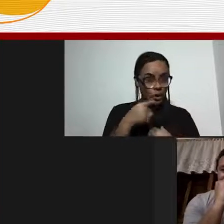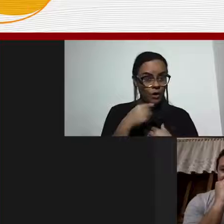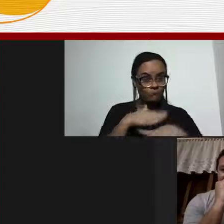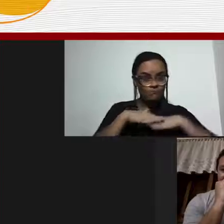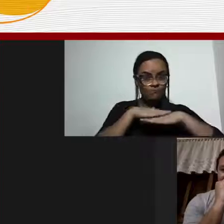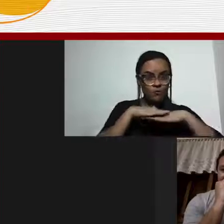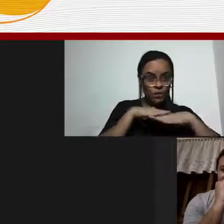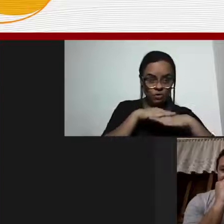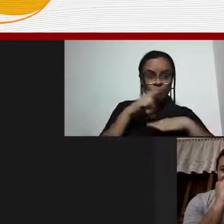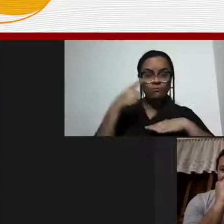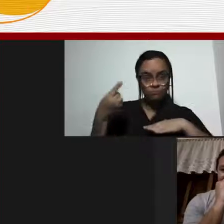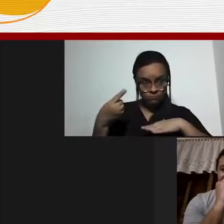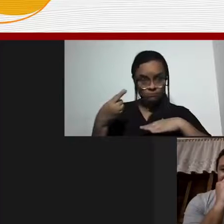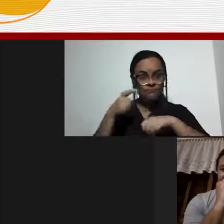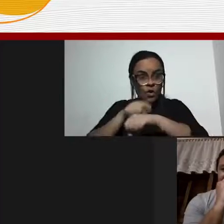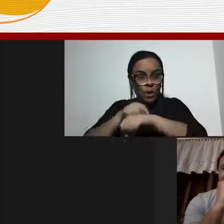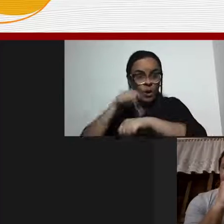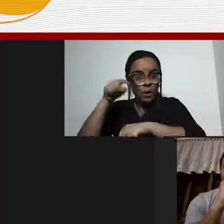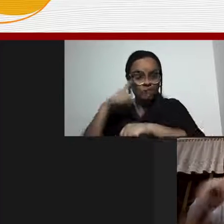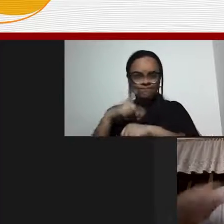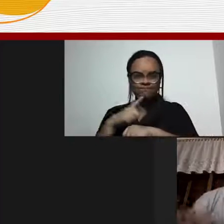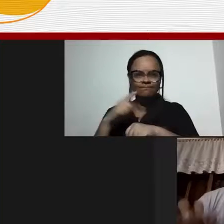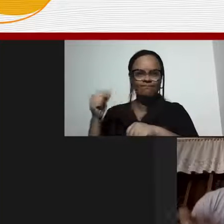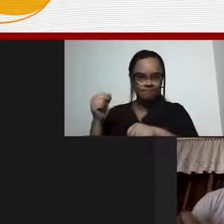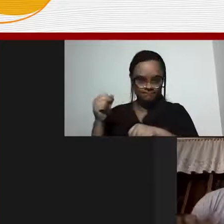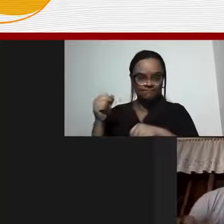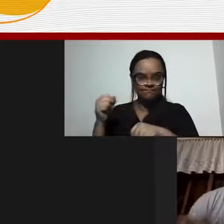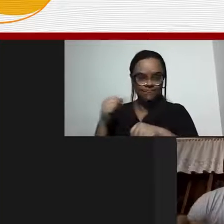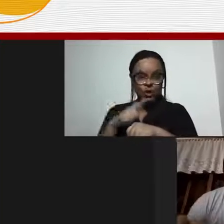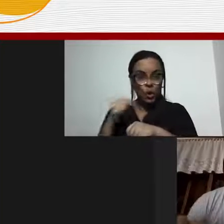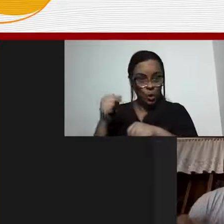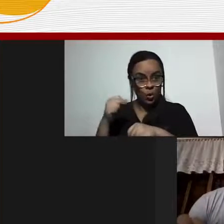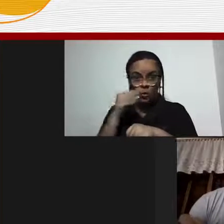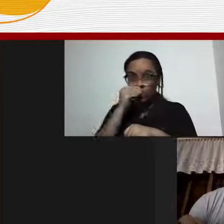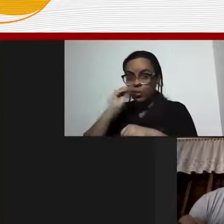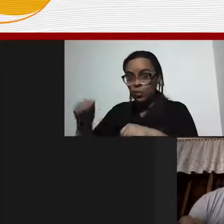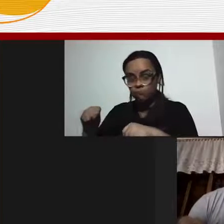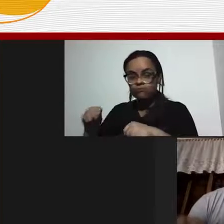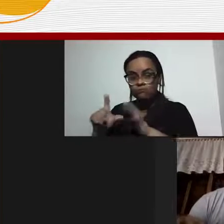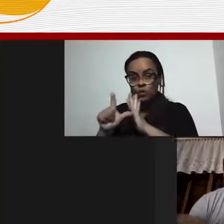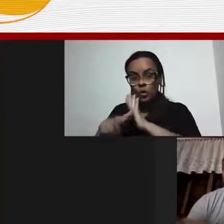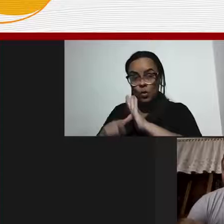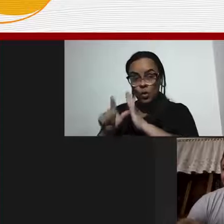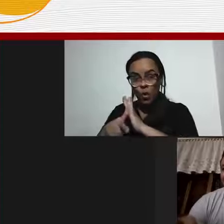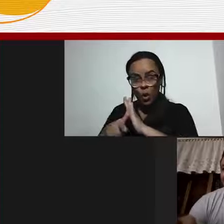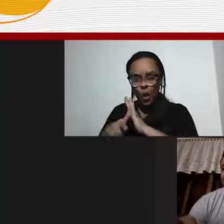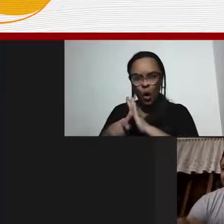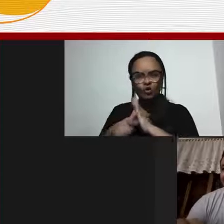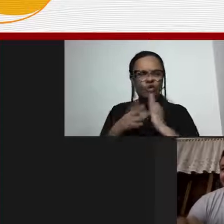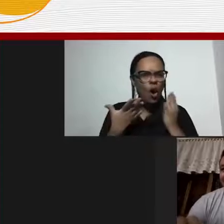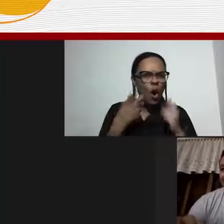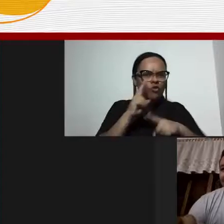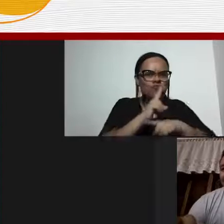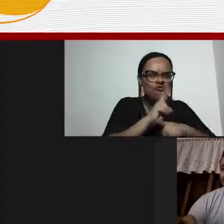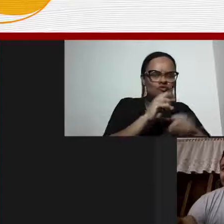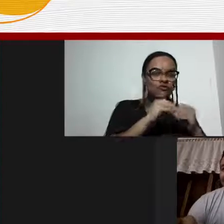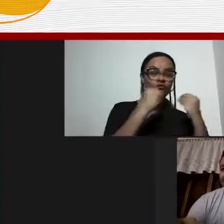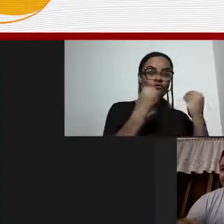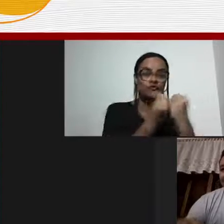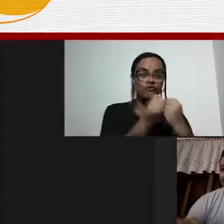ele posteriormente, e ele saiu do tráfico, ele largou o tráfico, pois é um homem, pai de família, tem sua